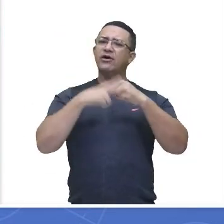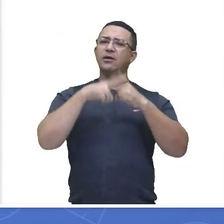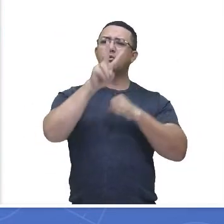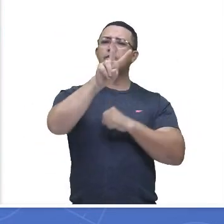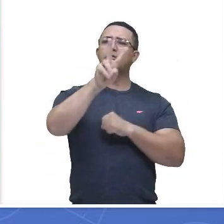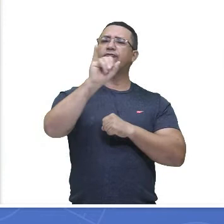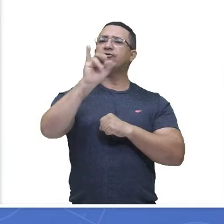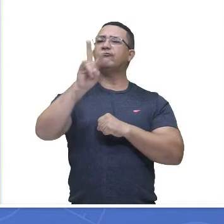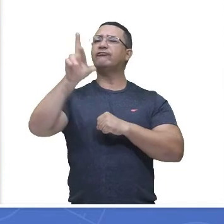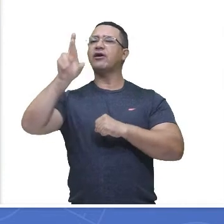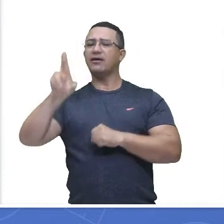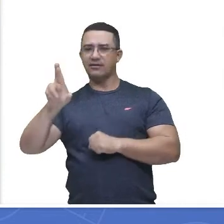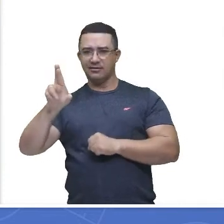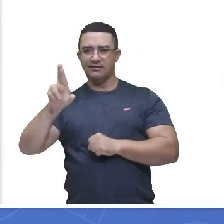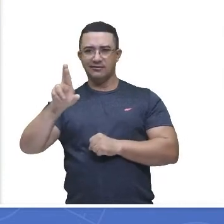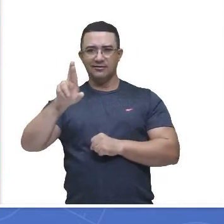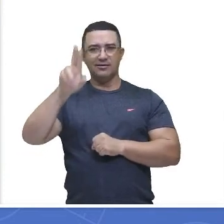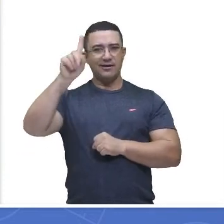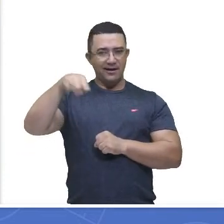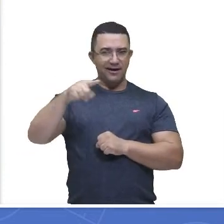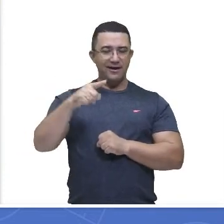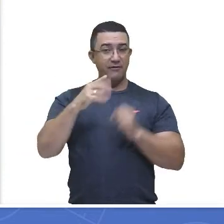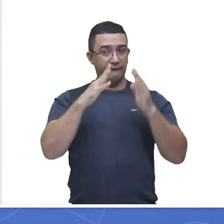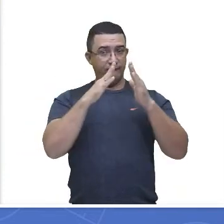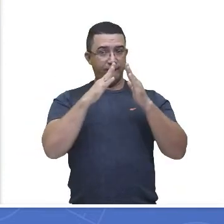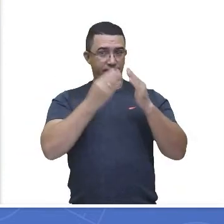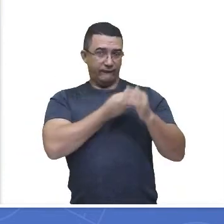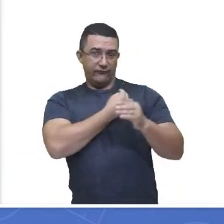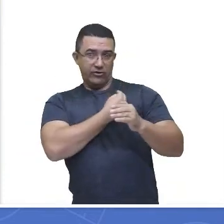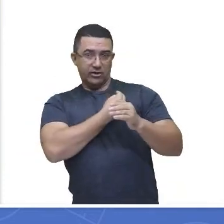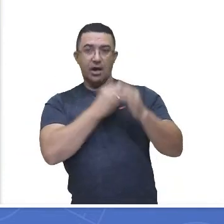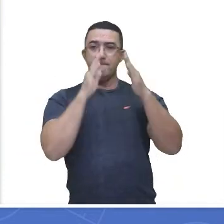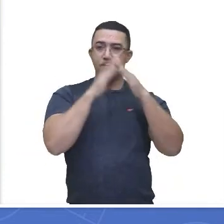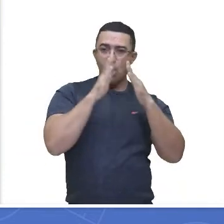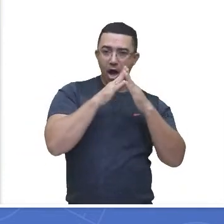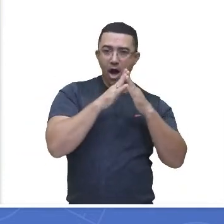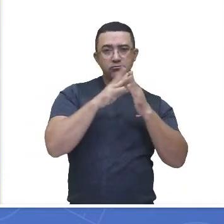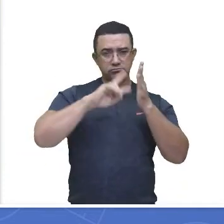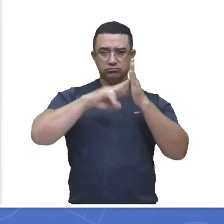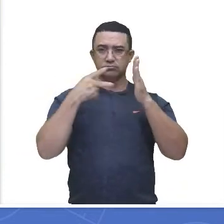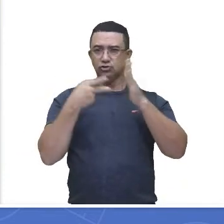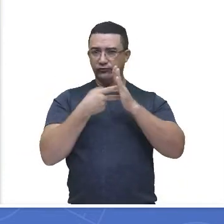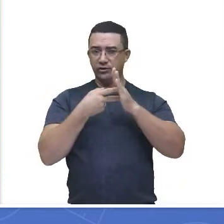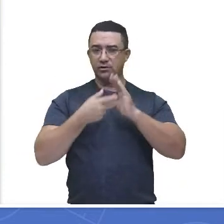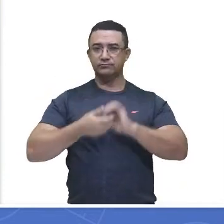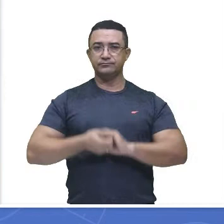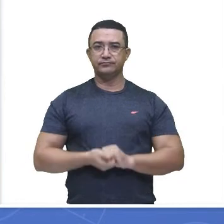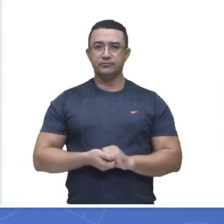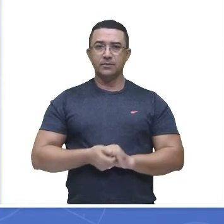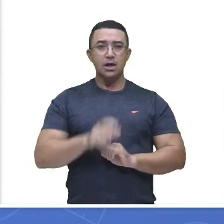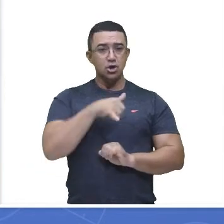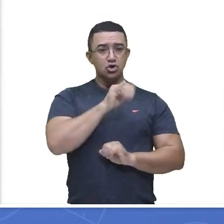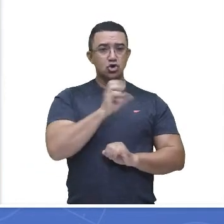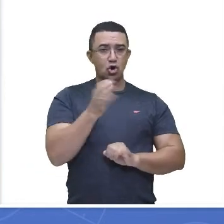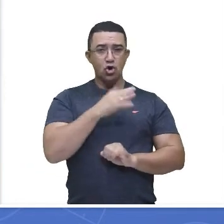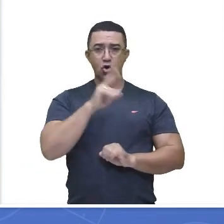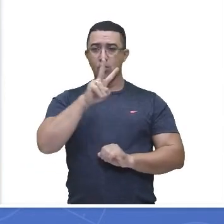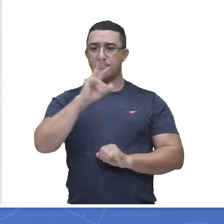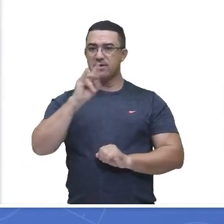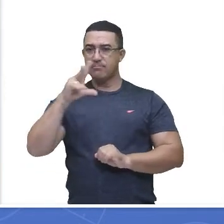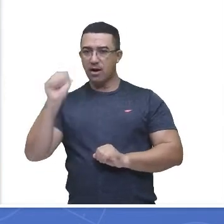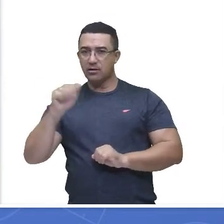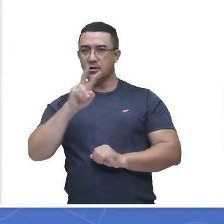significa viver, significa morar, tudo bem? Olha como ele ficou conjugado. Que yo biba, que